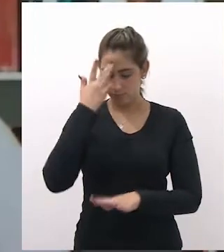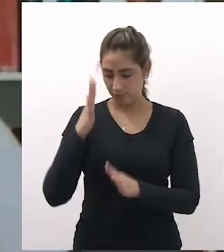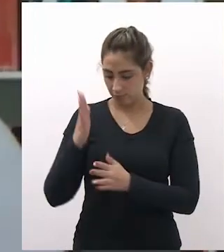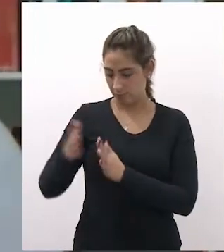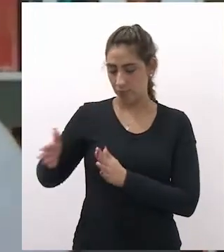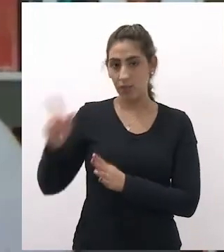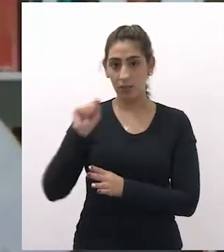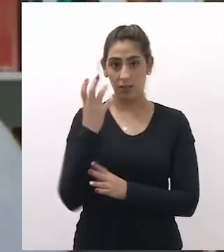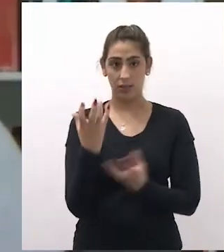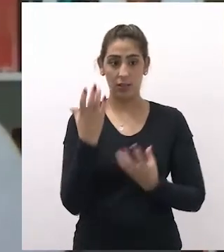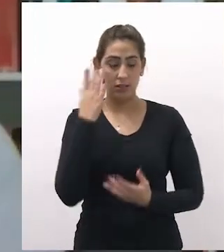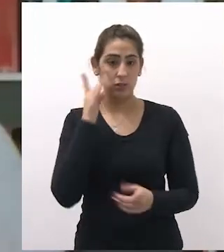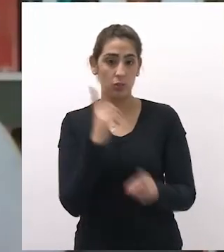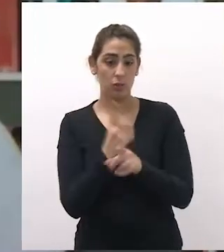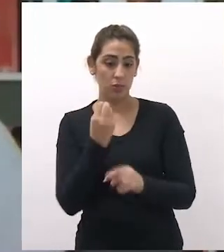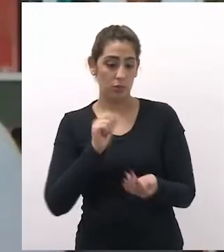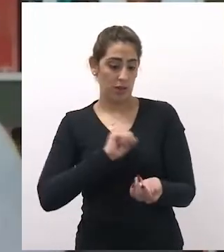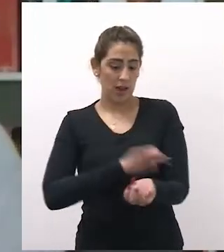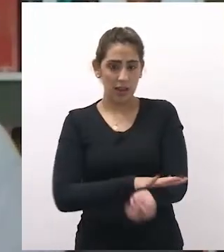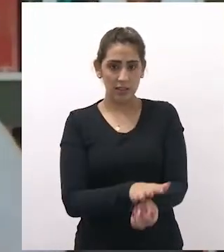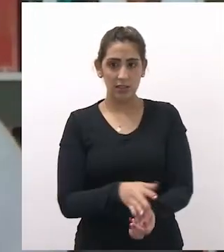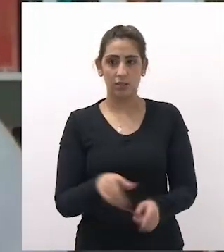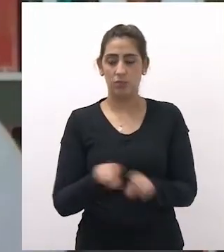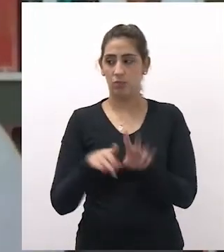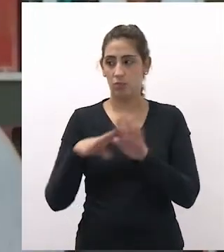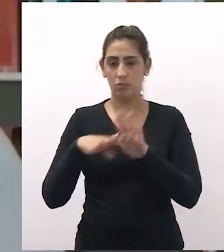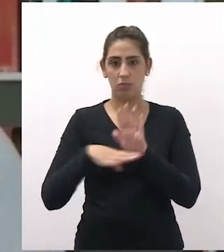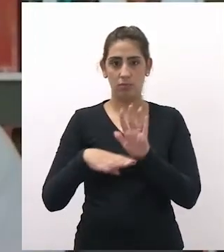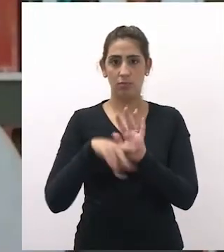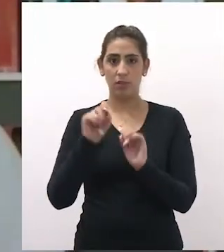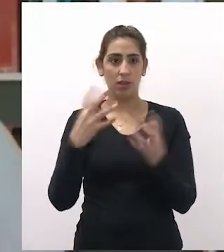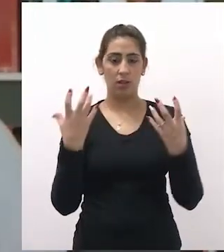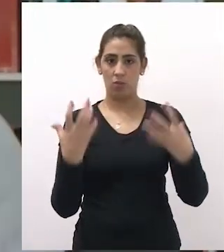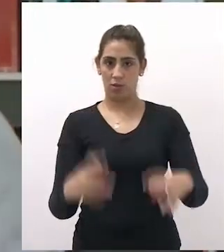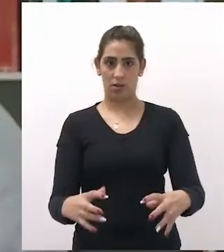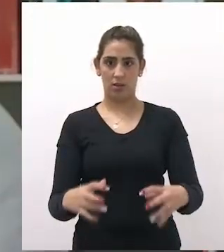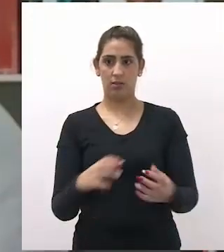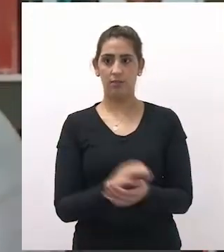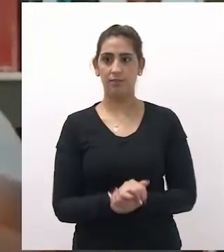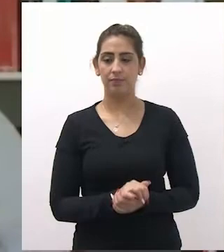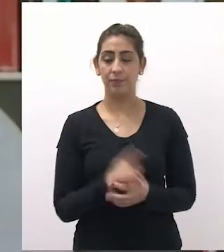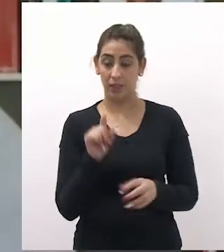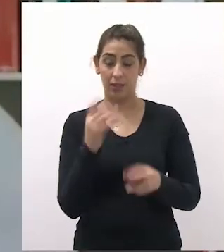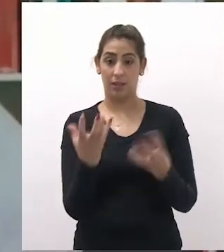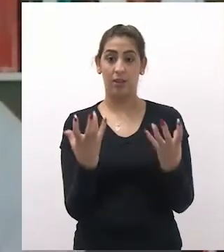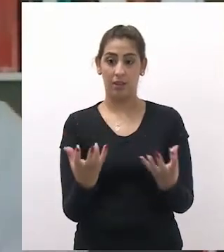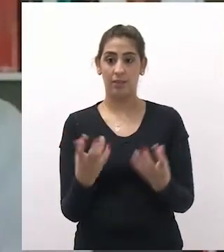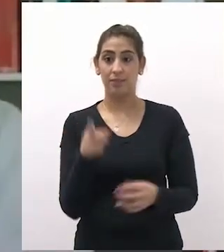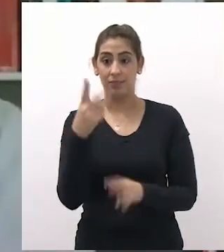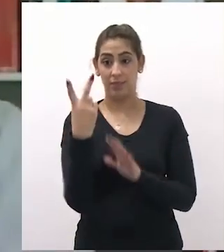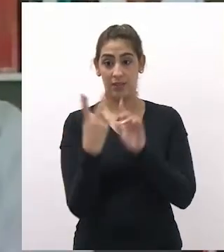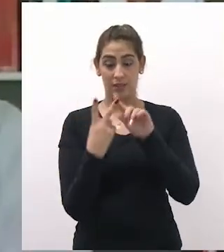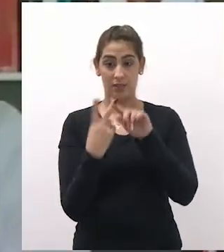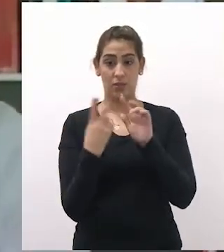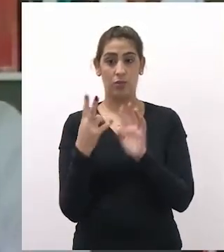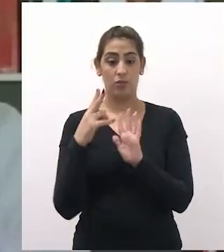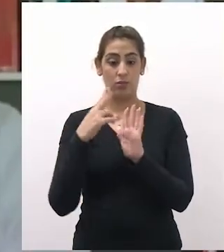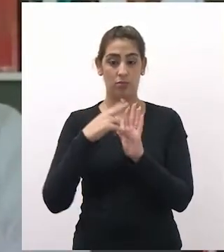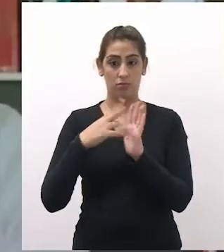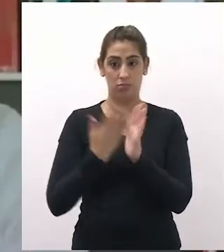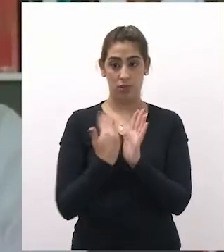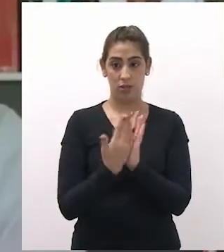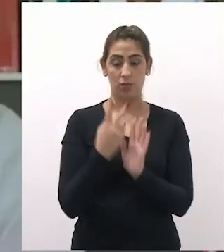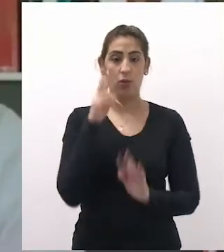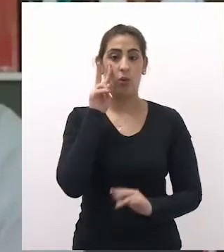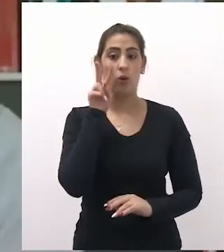discutir racismo, antirracismo e lugar de fala. Não pode. Esse segundo livro, Olhares Negros,